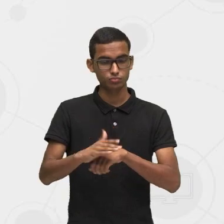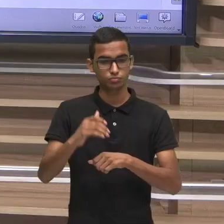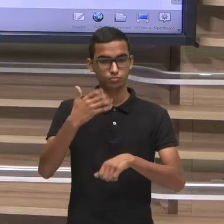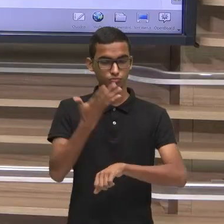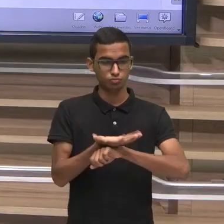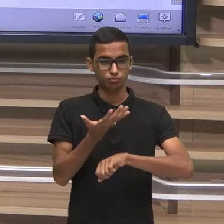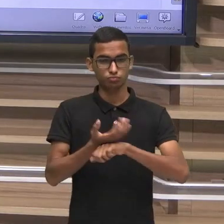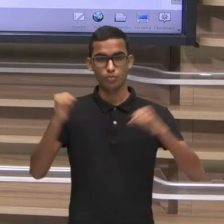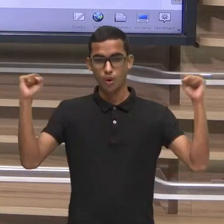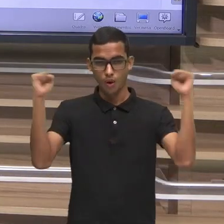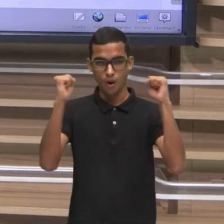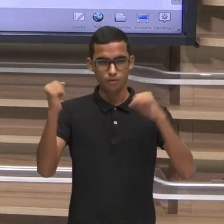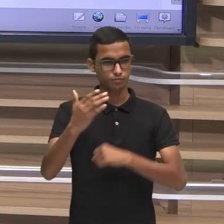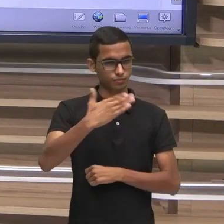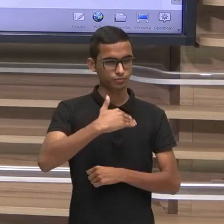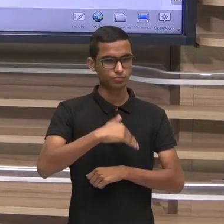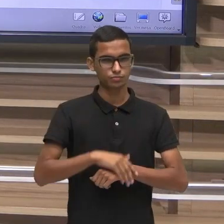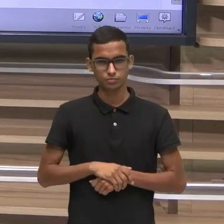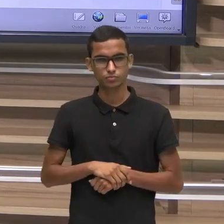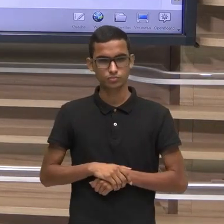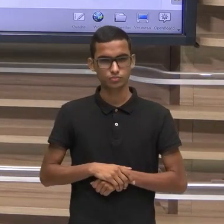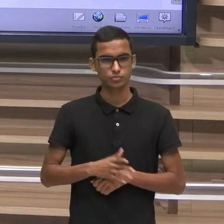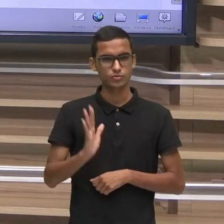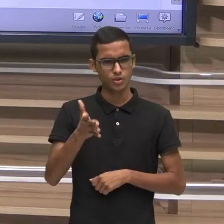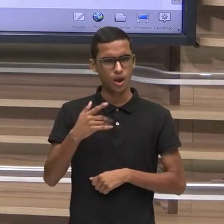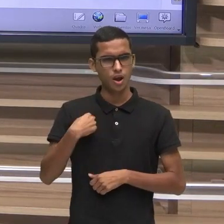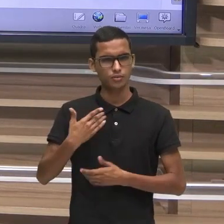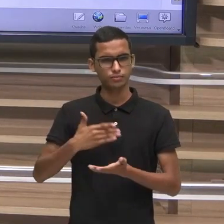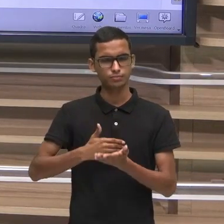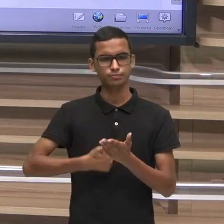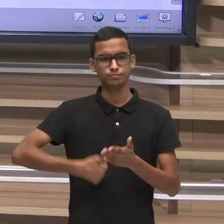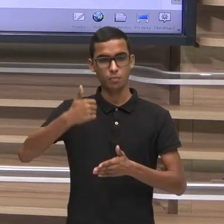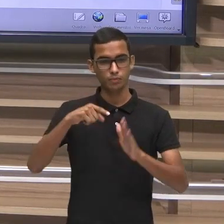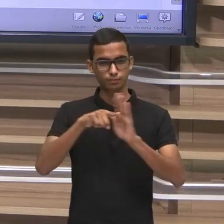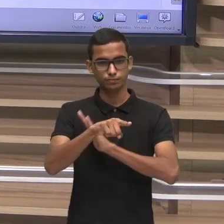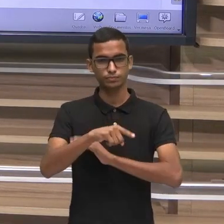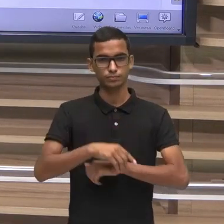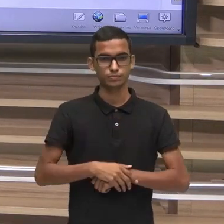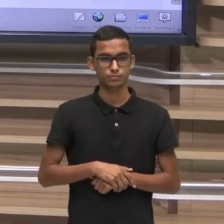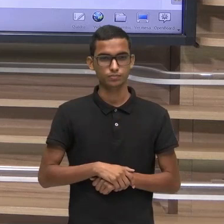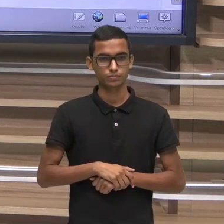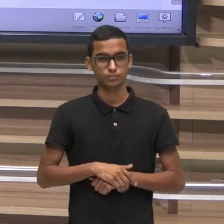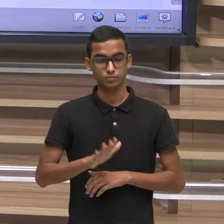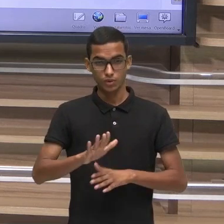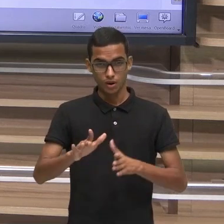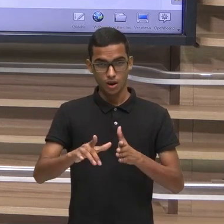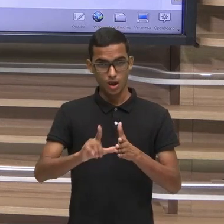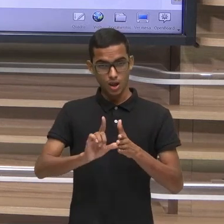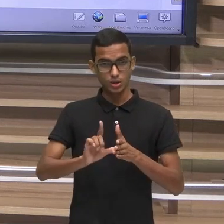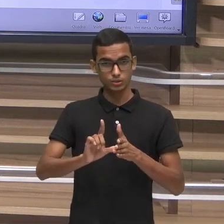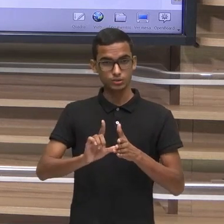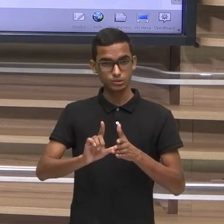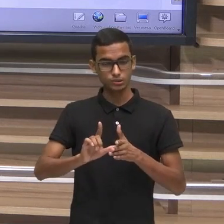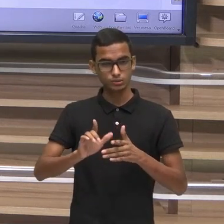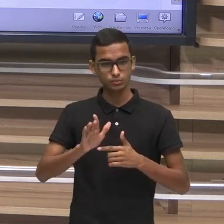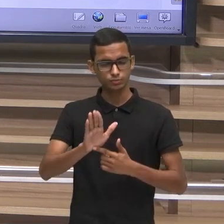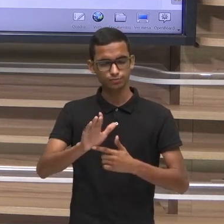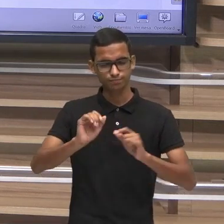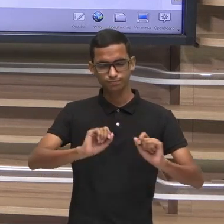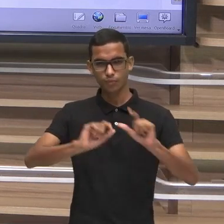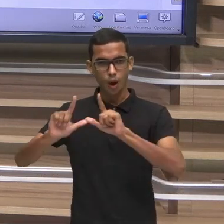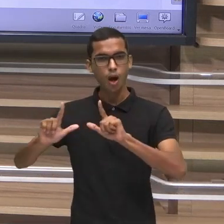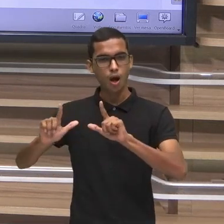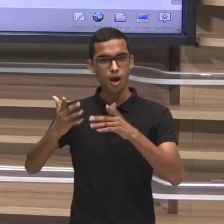Física. Vamos lá? Vamos para a nossa, eu já chamo de imediato a nossa primeira questão. Antes de entrar a cartela, eu